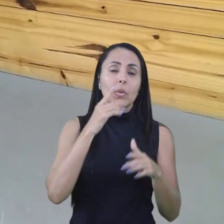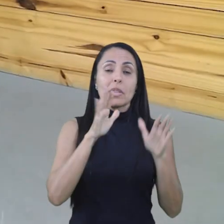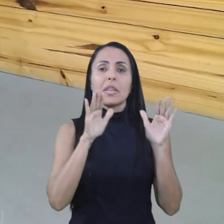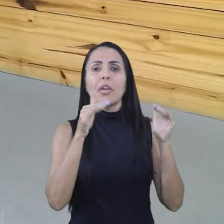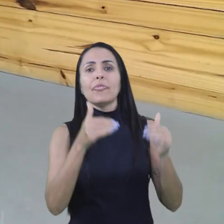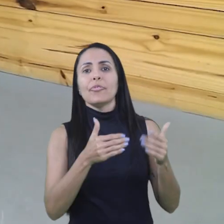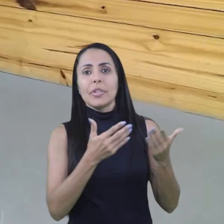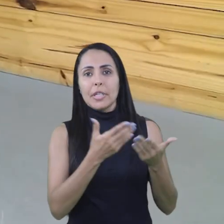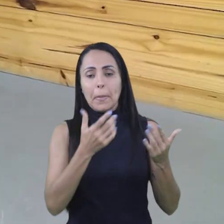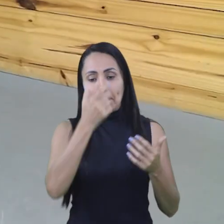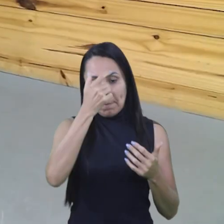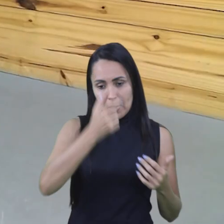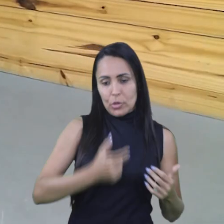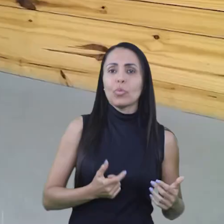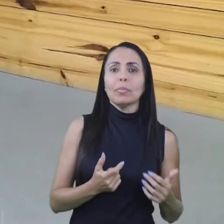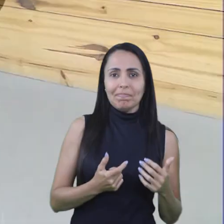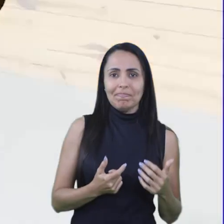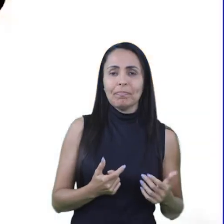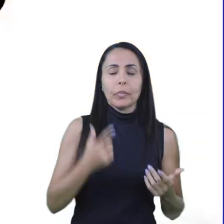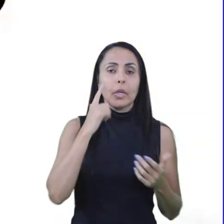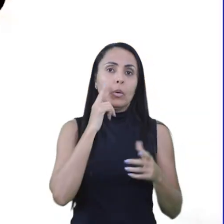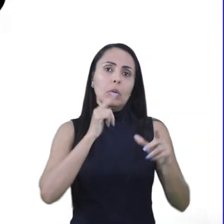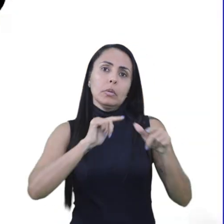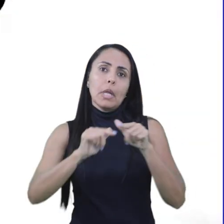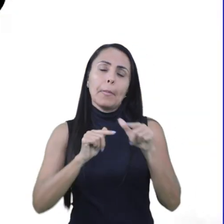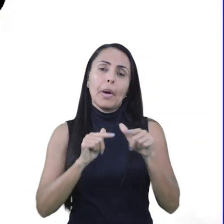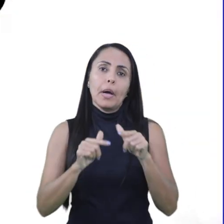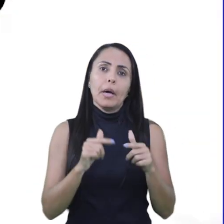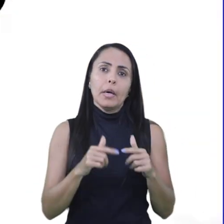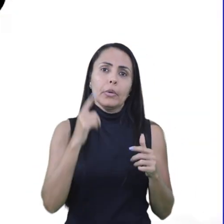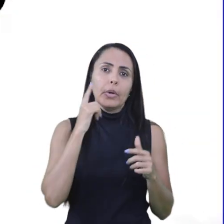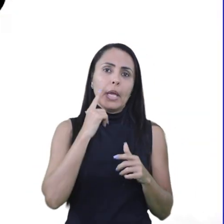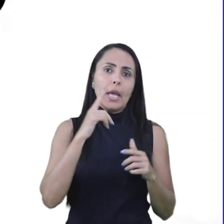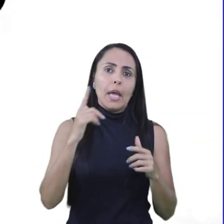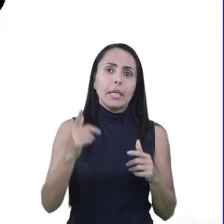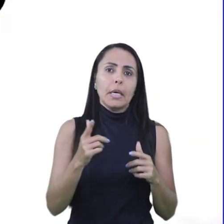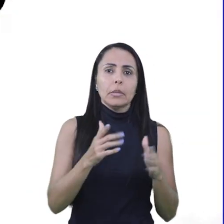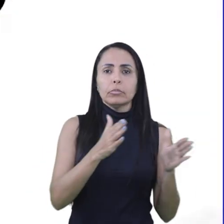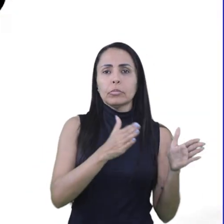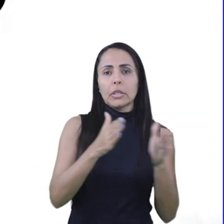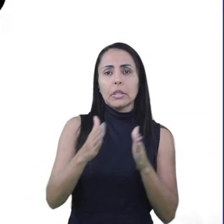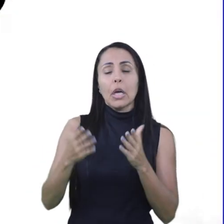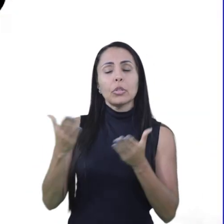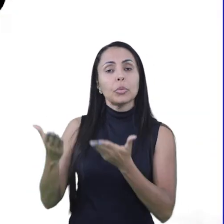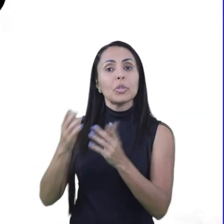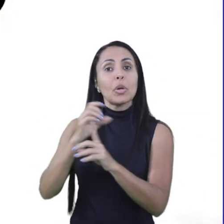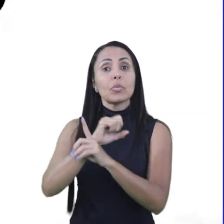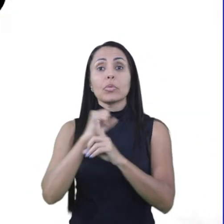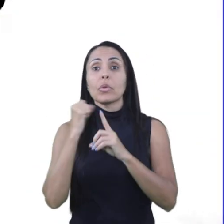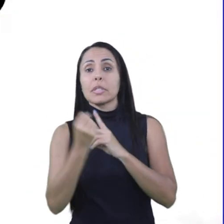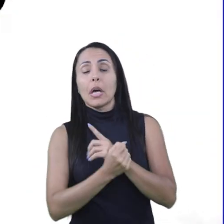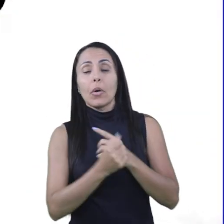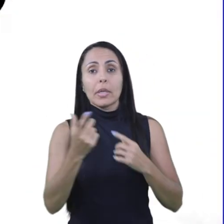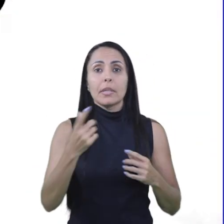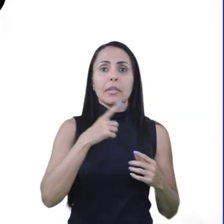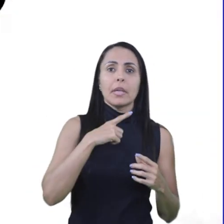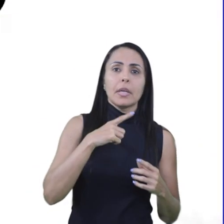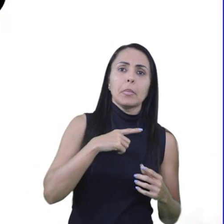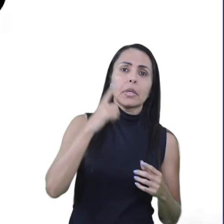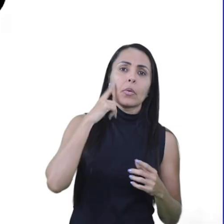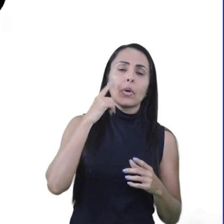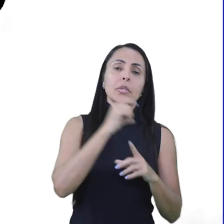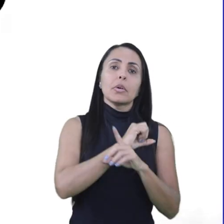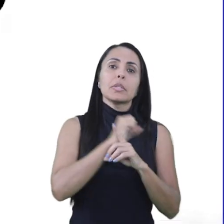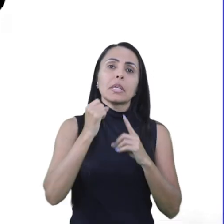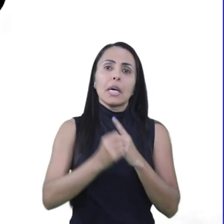o indivíduo. Trabalho, ele é a parcela de contribuição social que a pessoa tem para com a